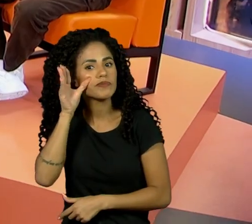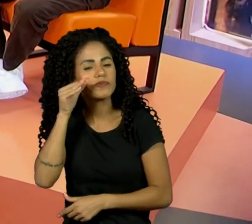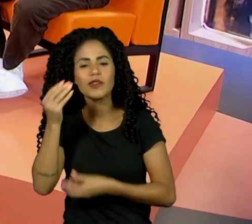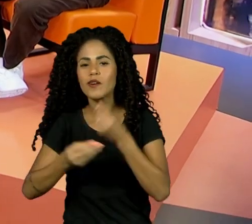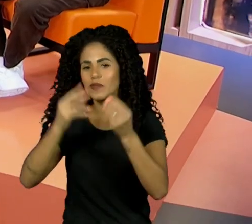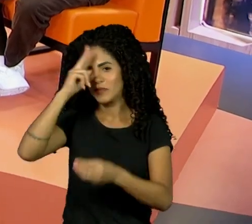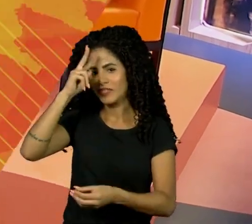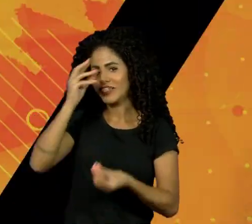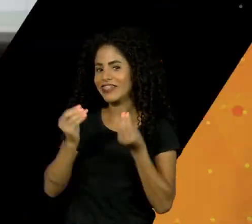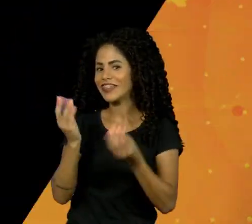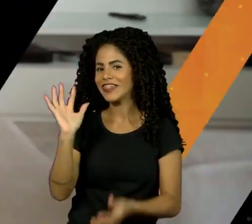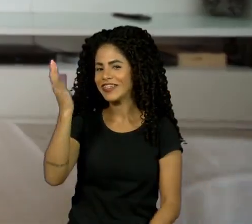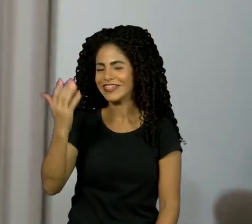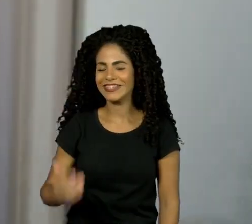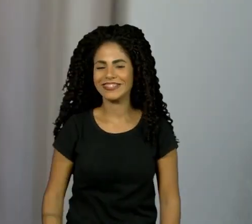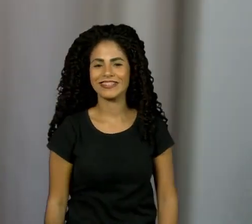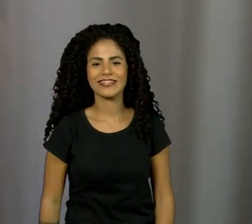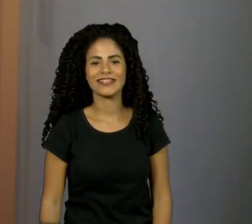dessa história.